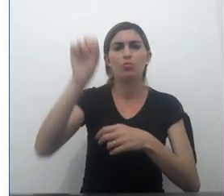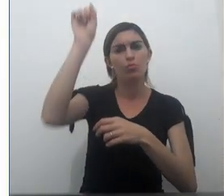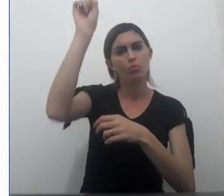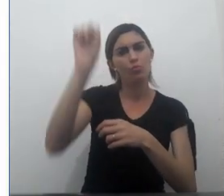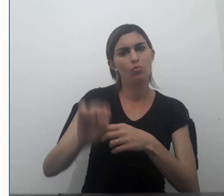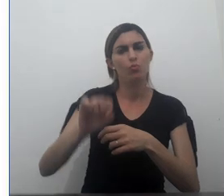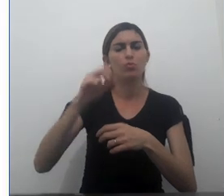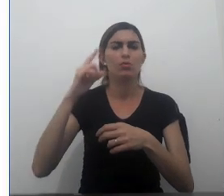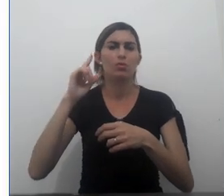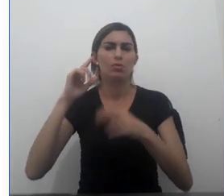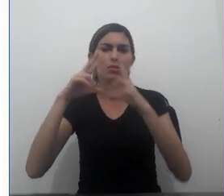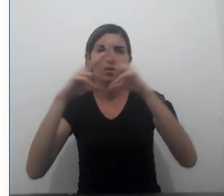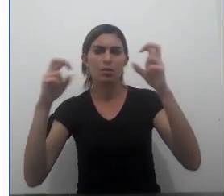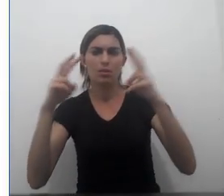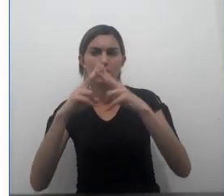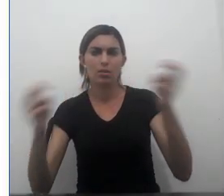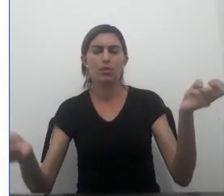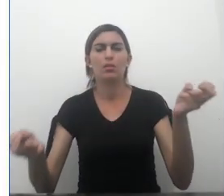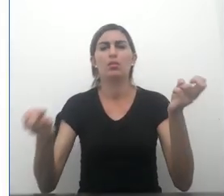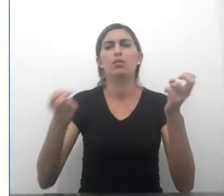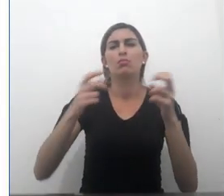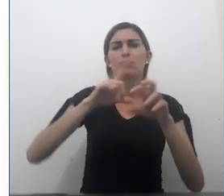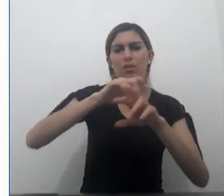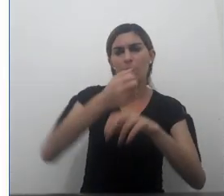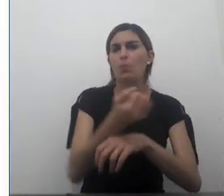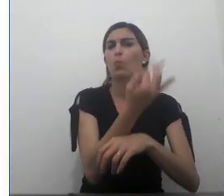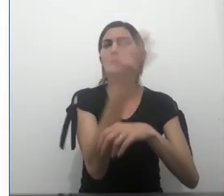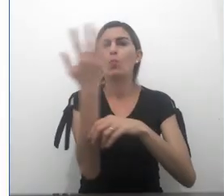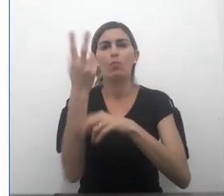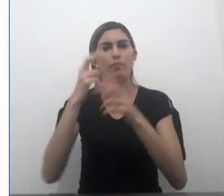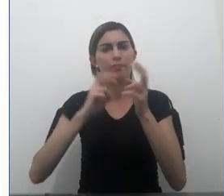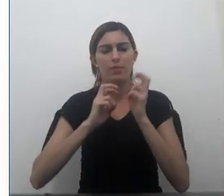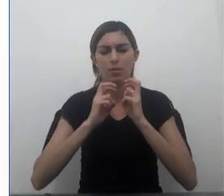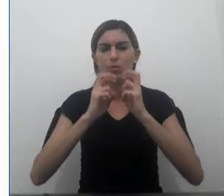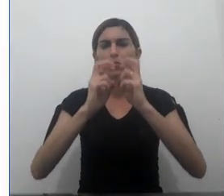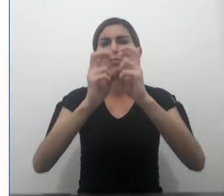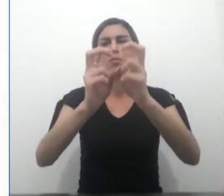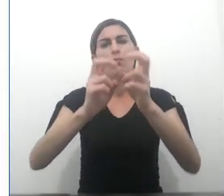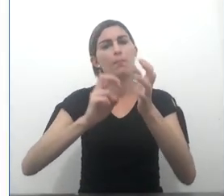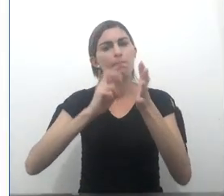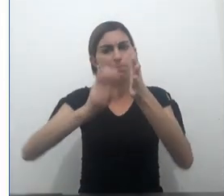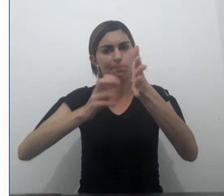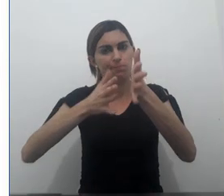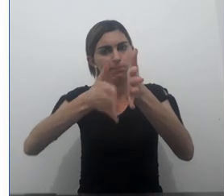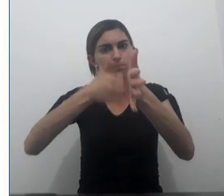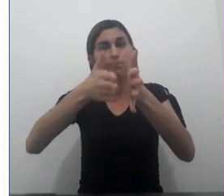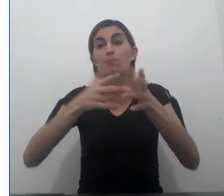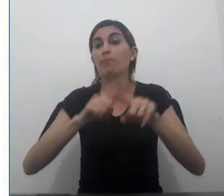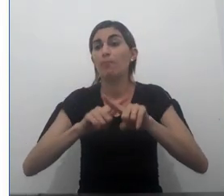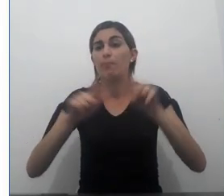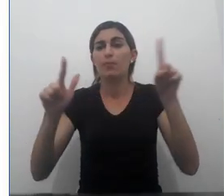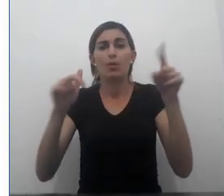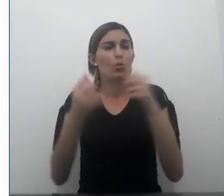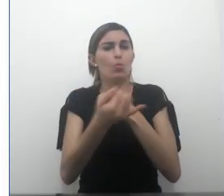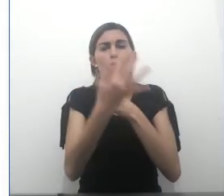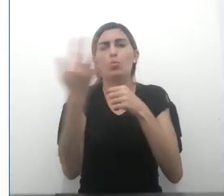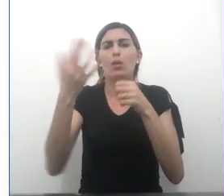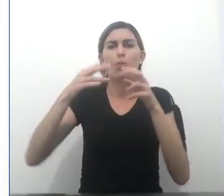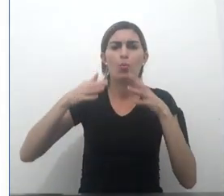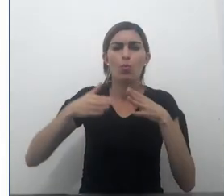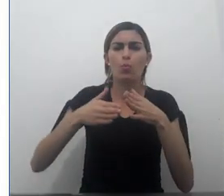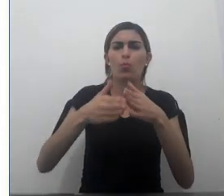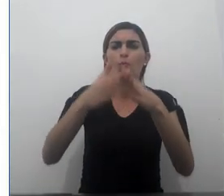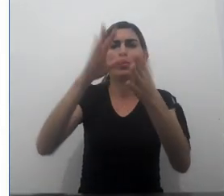regiões do sul, né? Santa Catarina, Rio Grande do Sul, existe uma quantidade de malha ferroviária, mas não existe uma